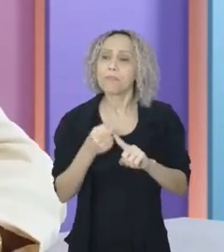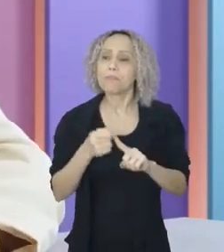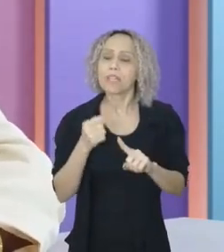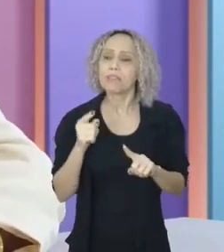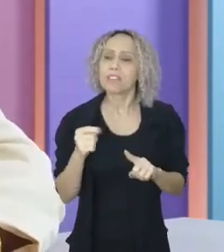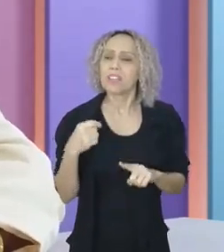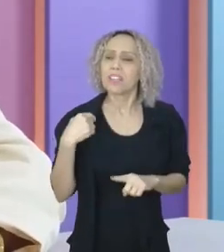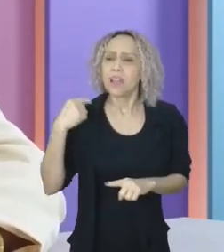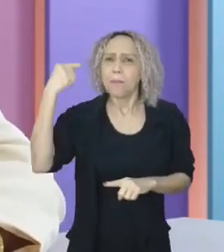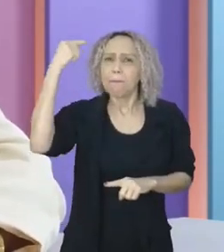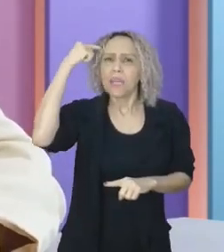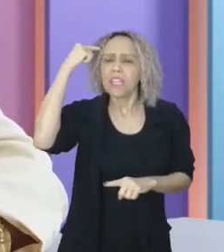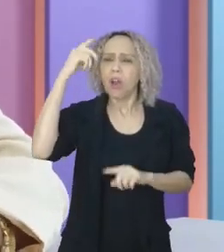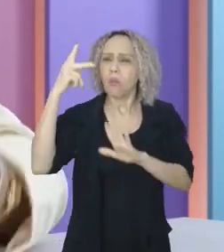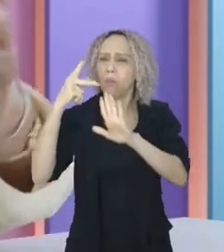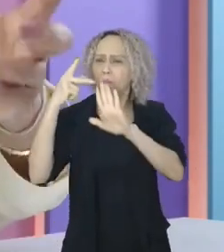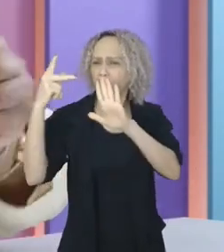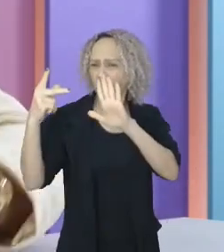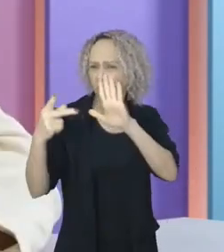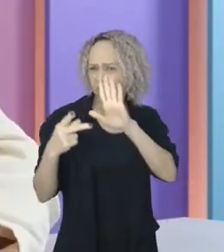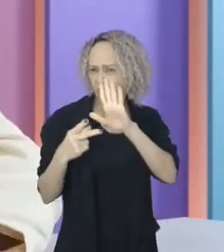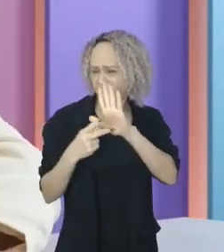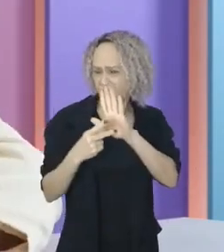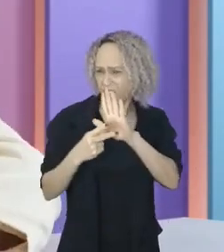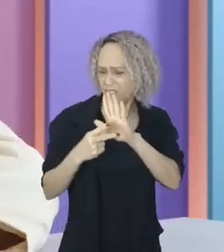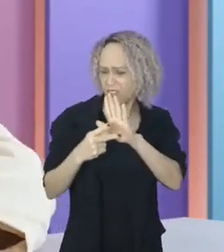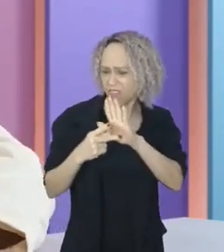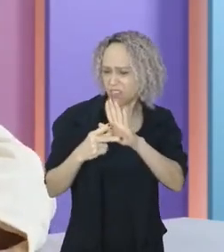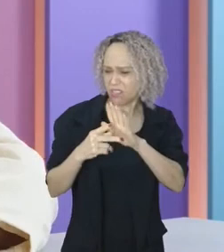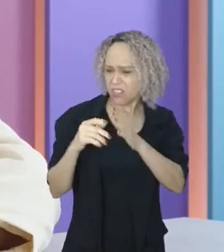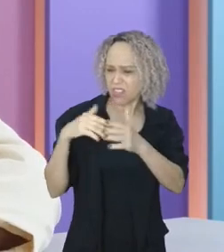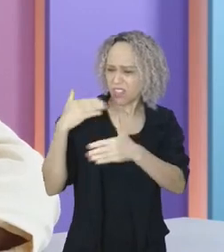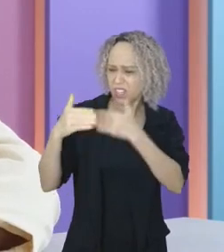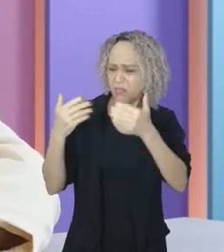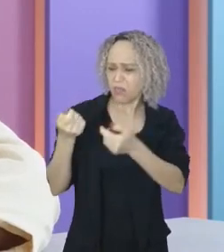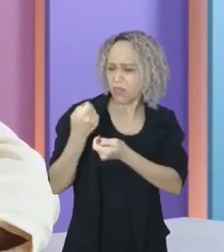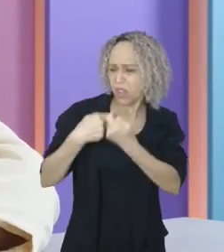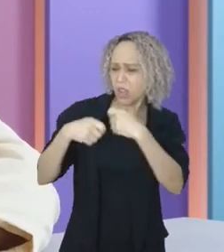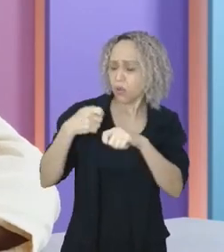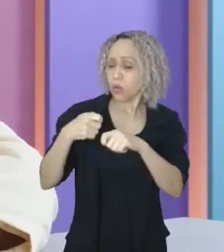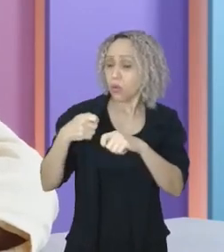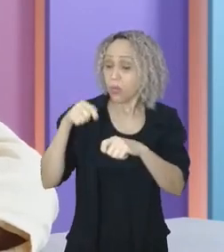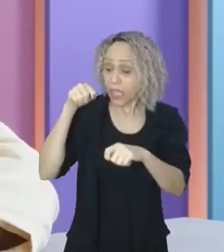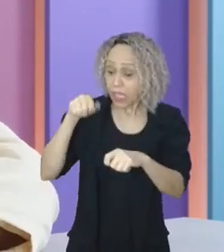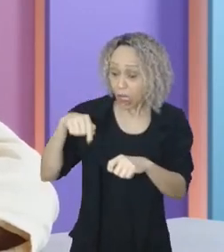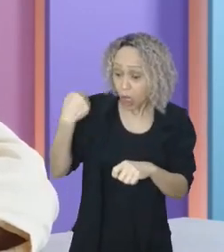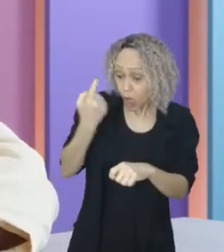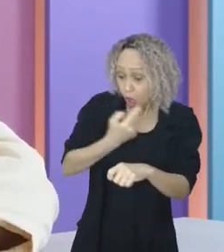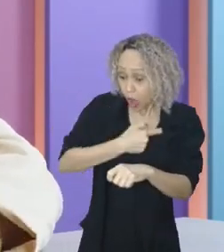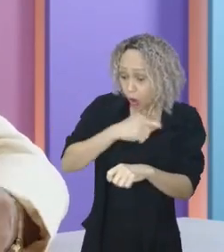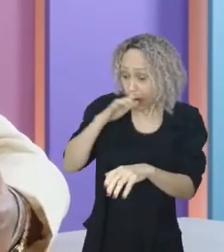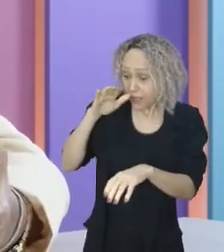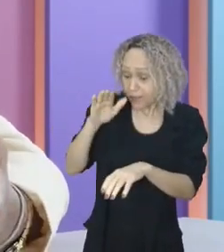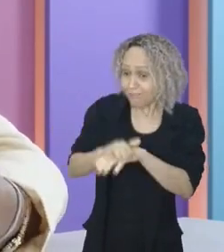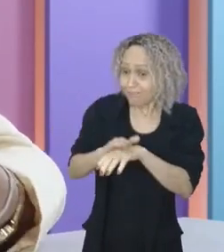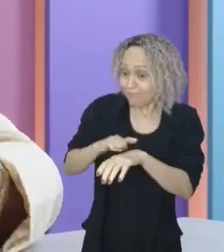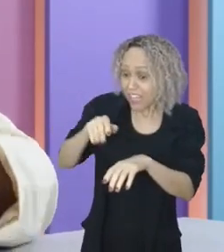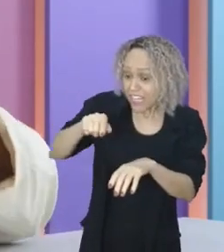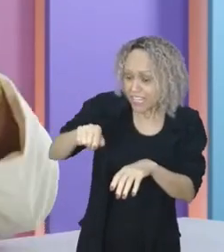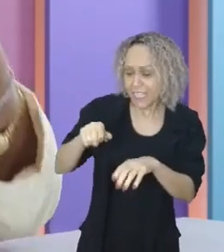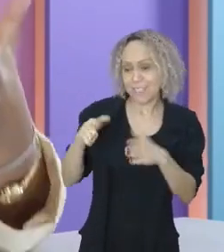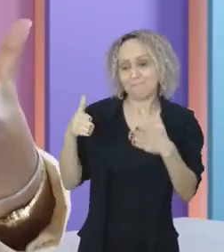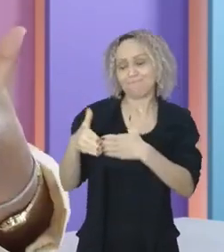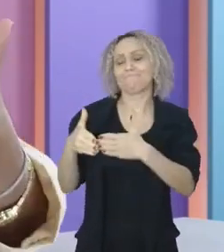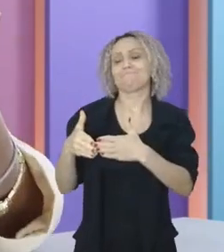pensar um projeto de desenvolvimento econômico e que nós estejamos no centro, né? Que estejamos no centro, que tenha